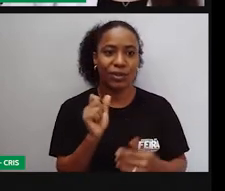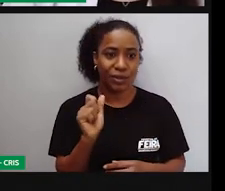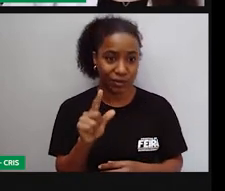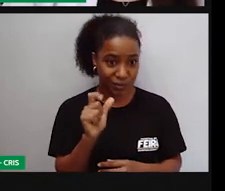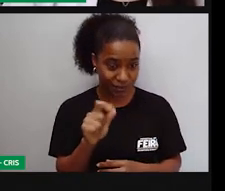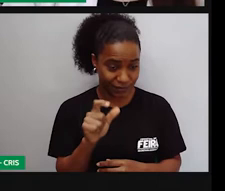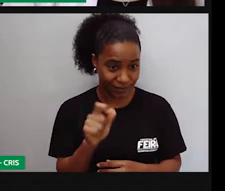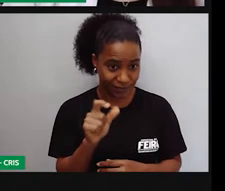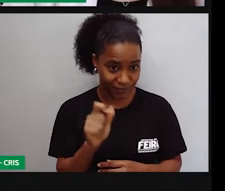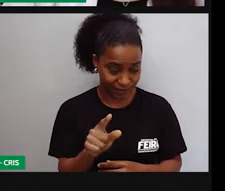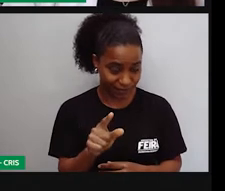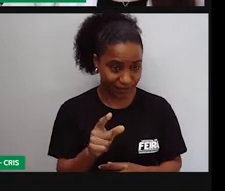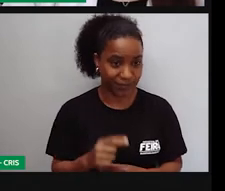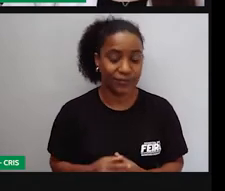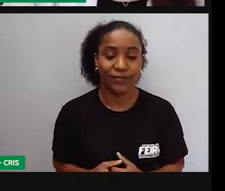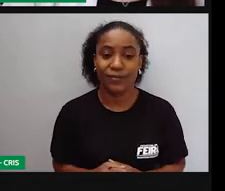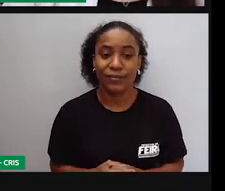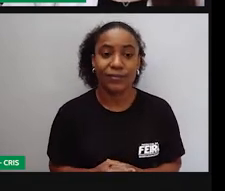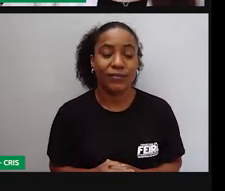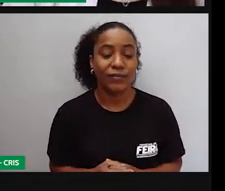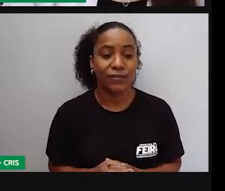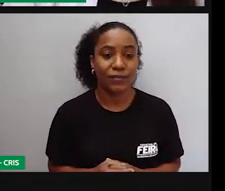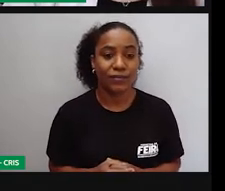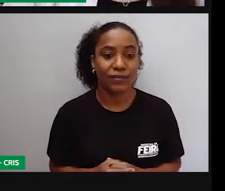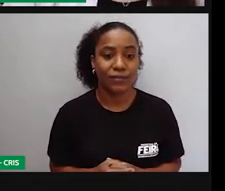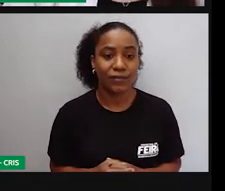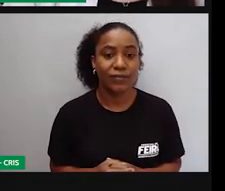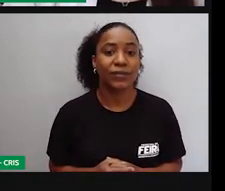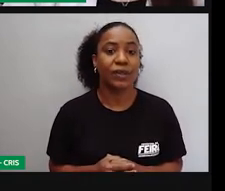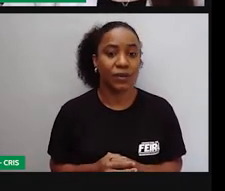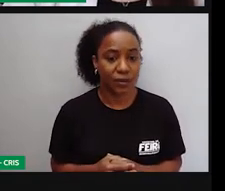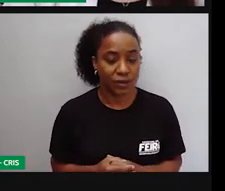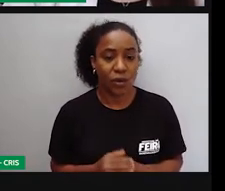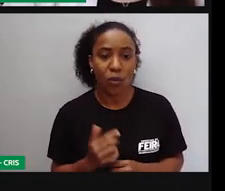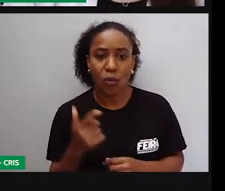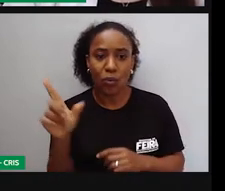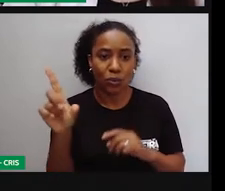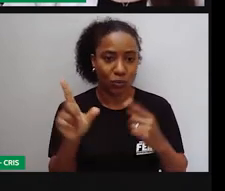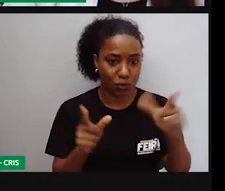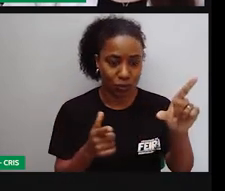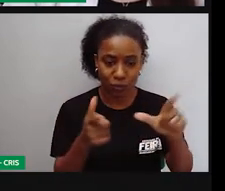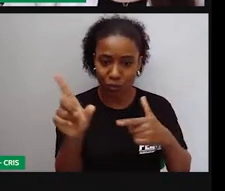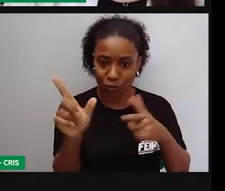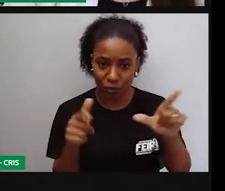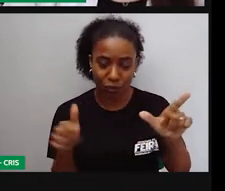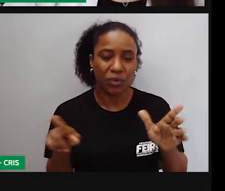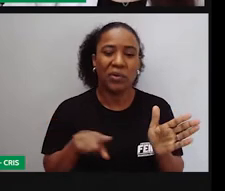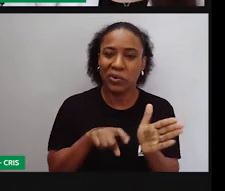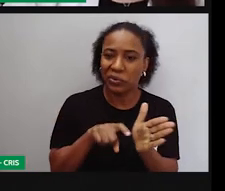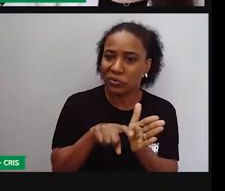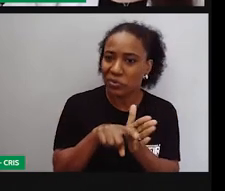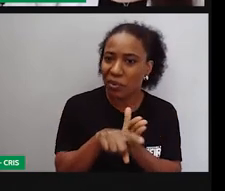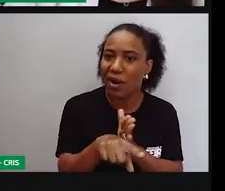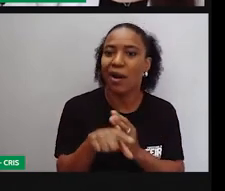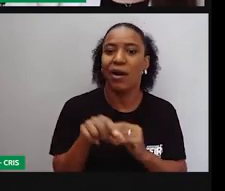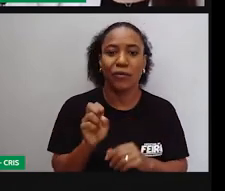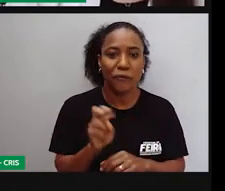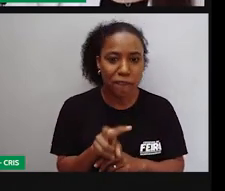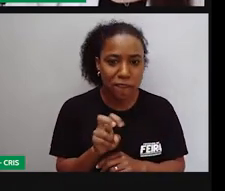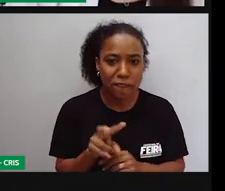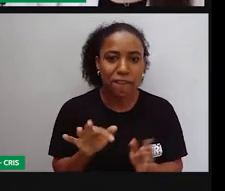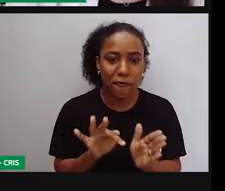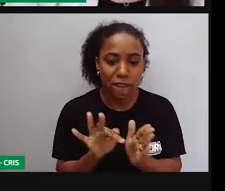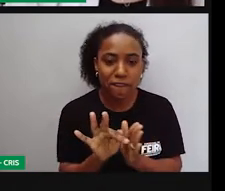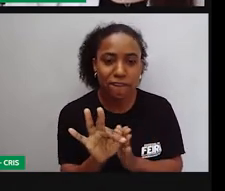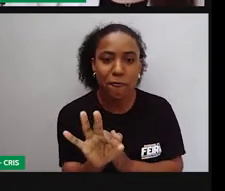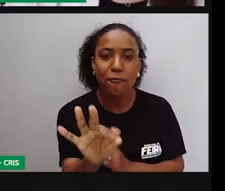que são encontradas nas bactérias e nas algas azuis. E todos os outros organismos, tais como os protozoários, os fungos,